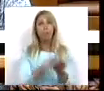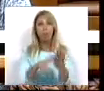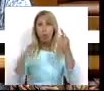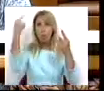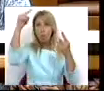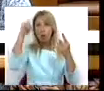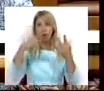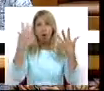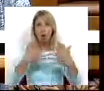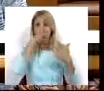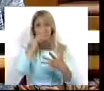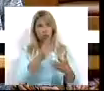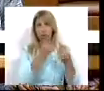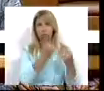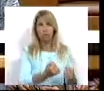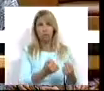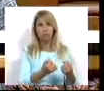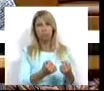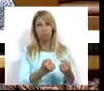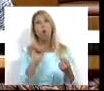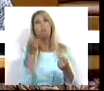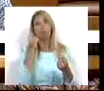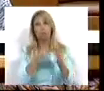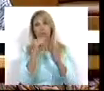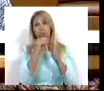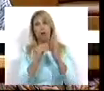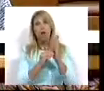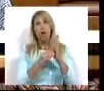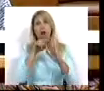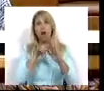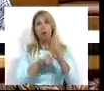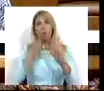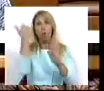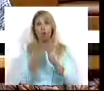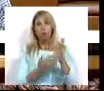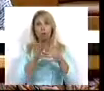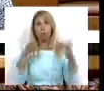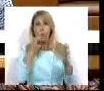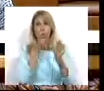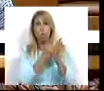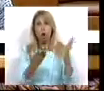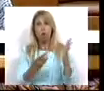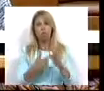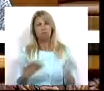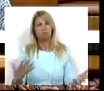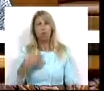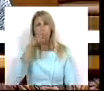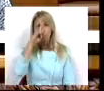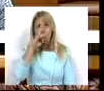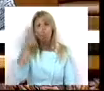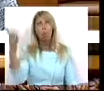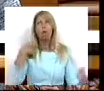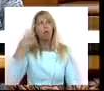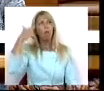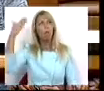de Estado que não contivesse normas inconstitucionais. Não há memória de uma coisa assim. Neste